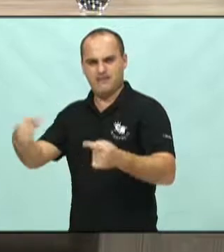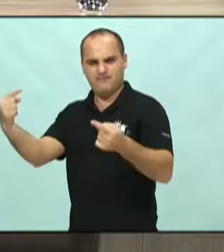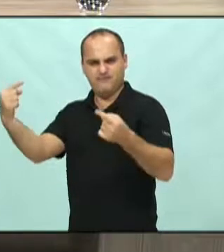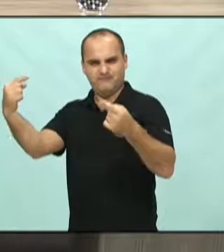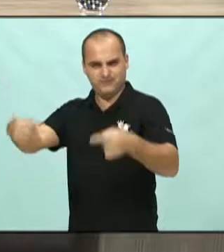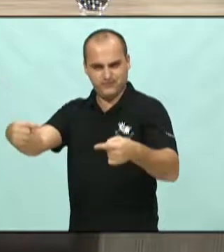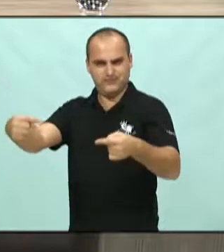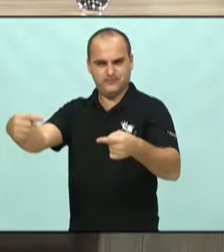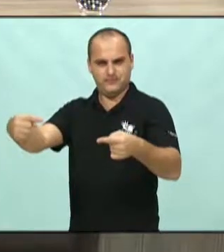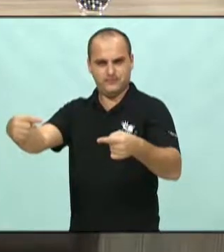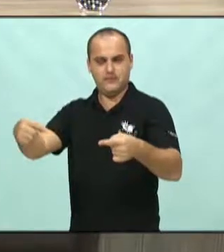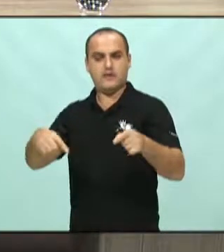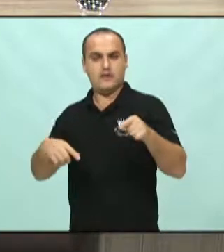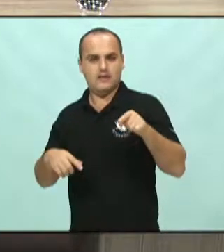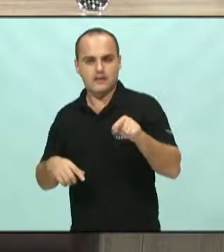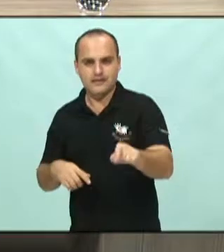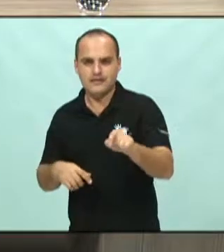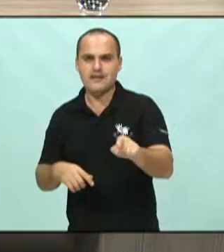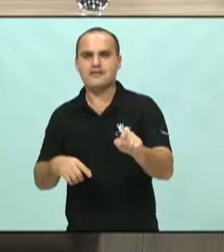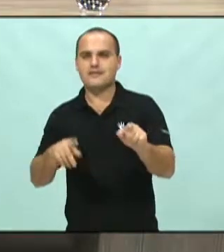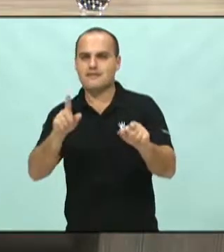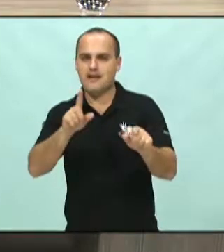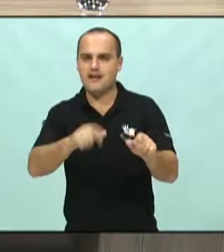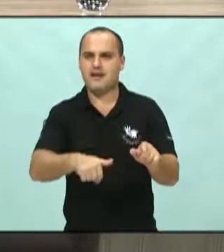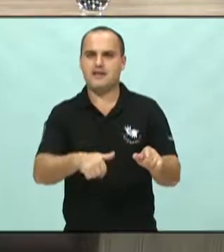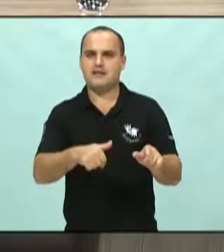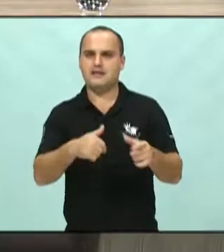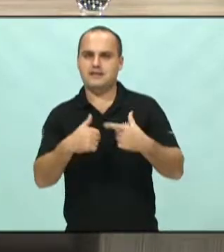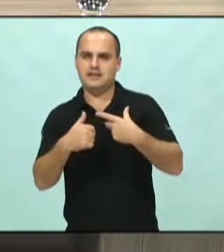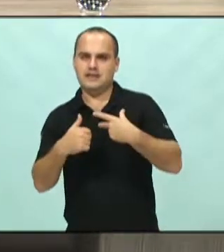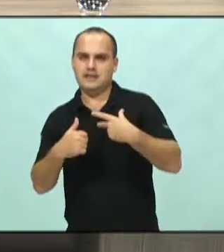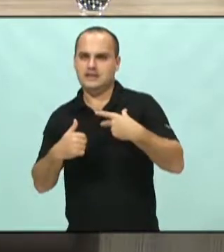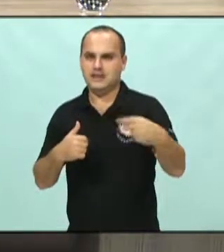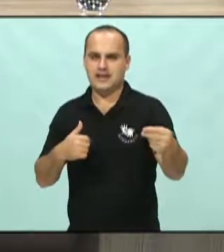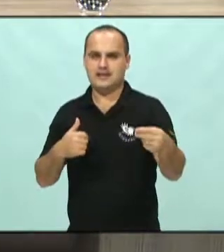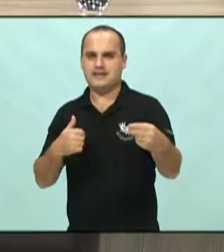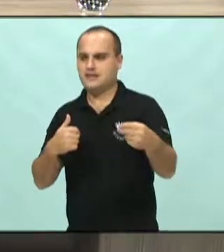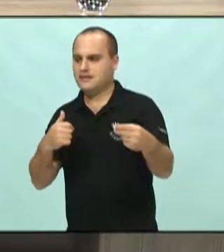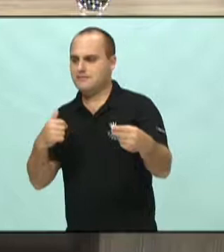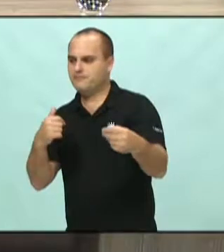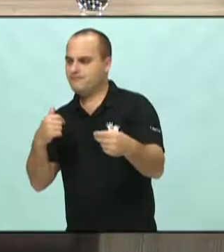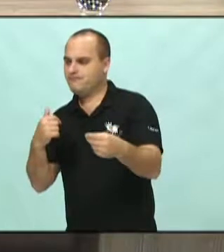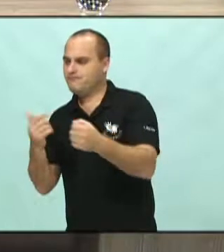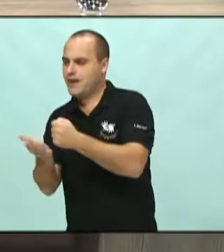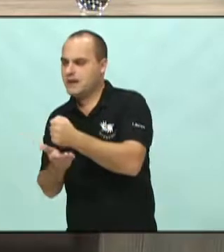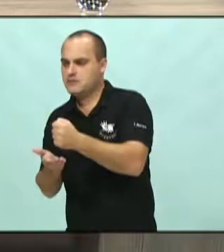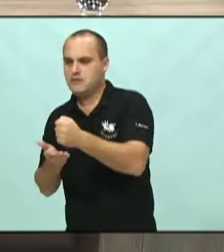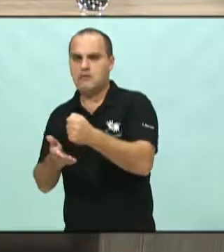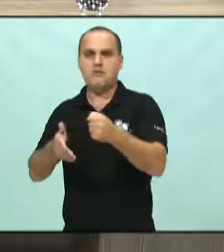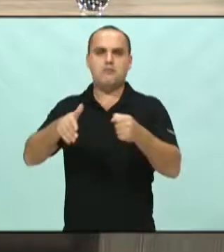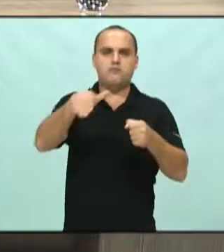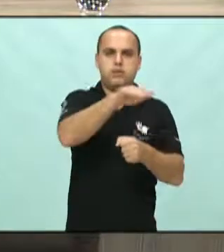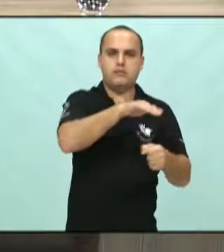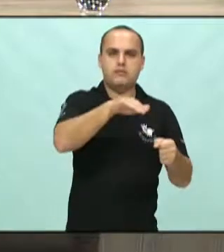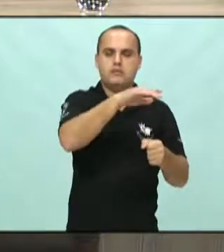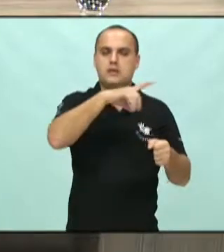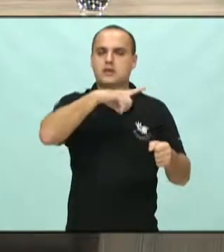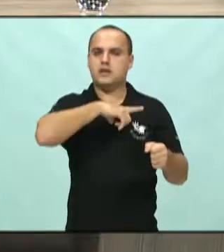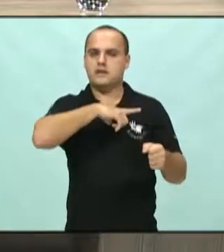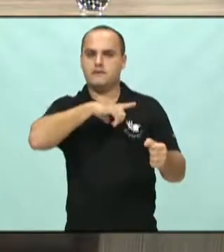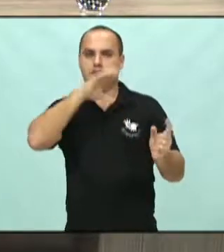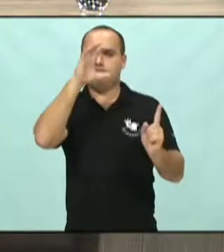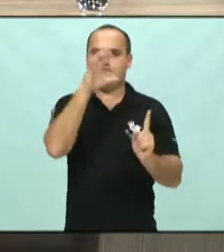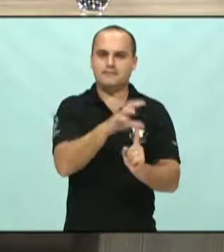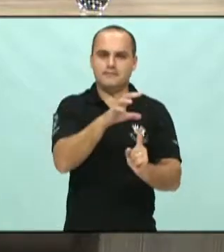E esse foi um dos processos da saída do patamar amador para o profissional, em que impactou bastante, até